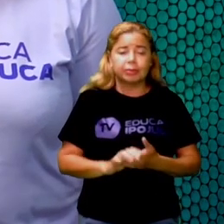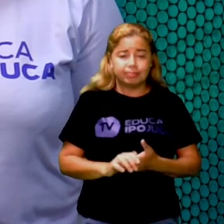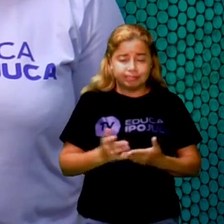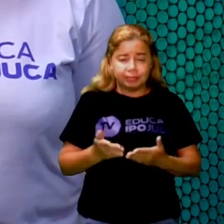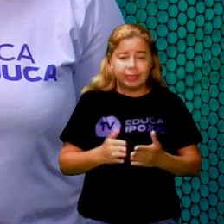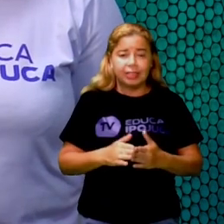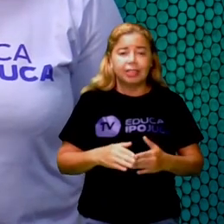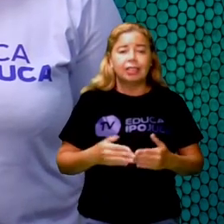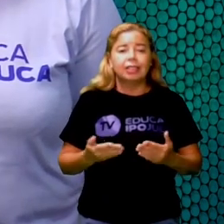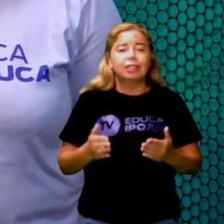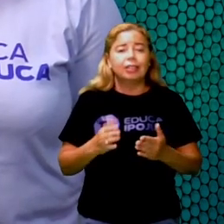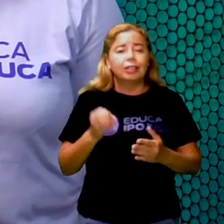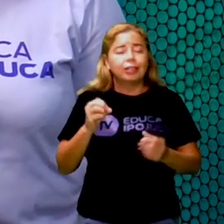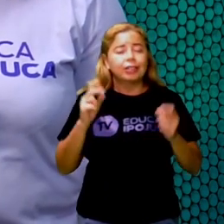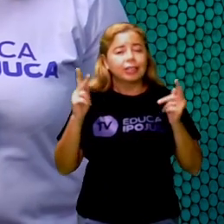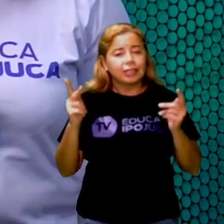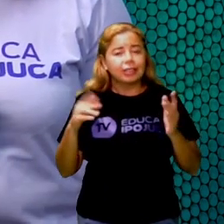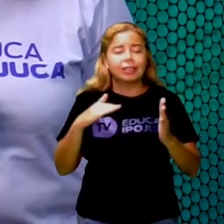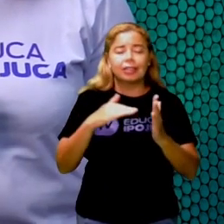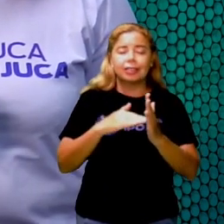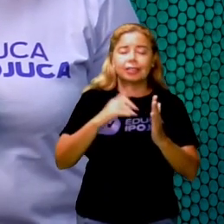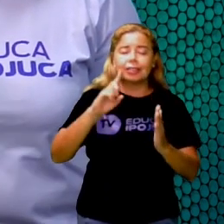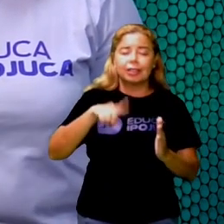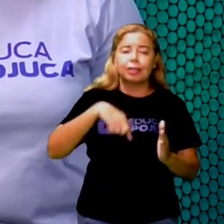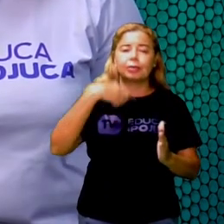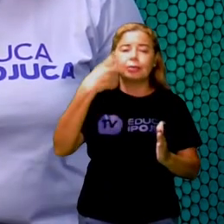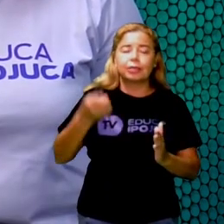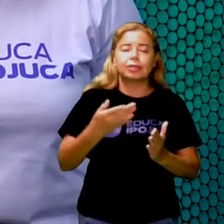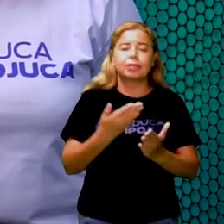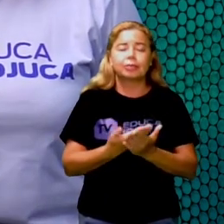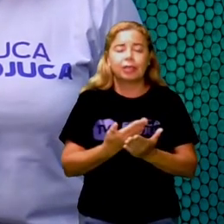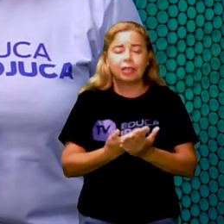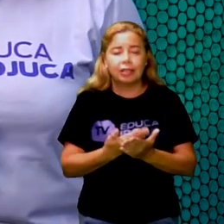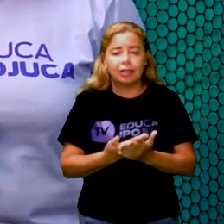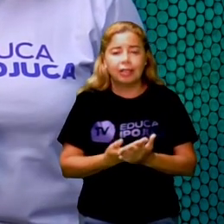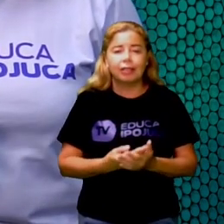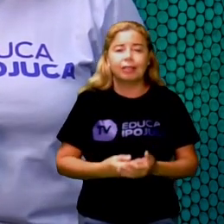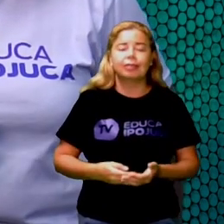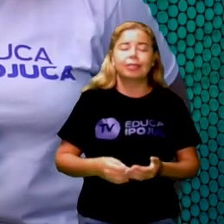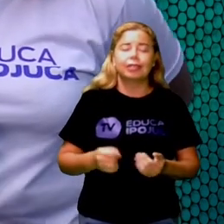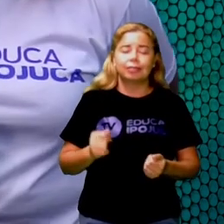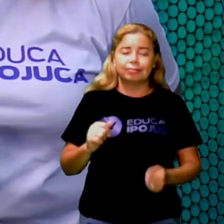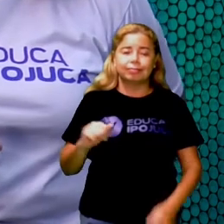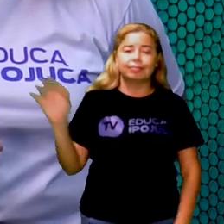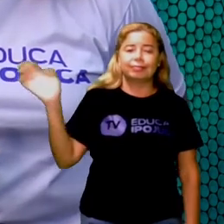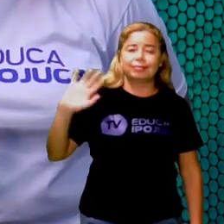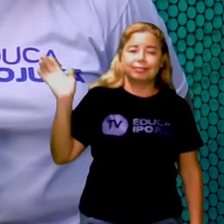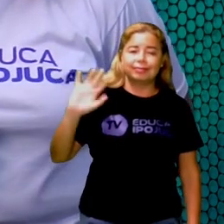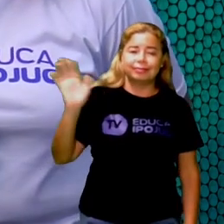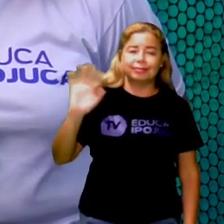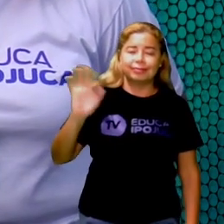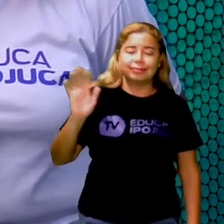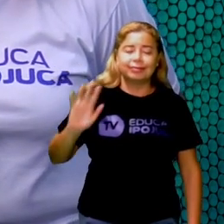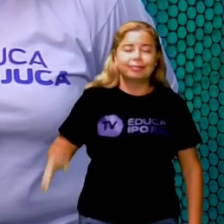hoje. Eu aguardo vocês na próxima aula de matemática. Até lá, se Deus quiser.